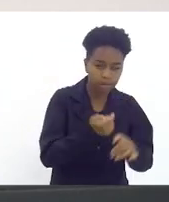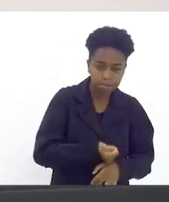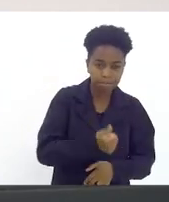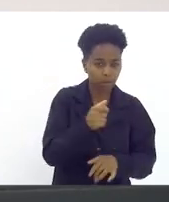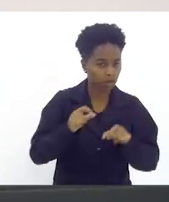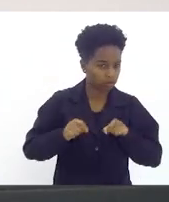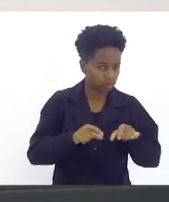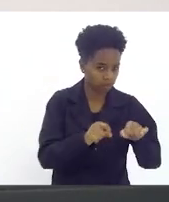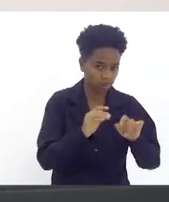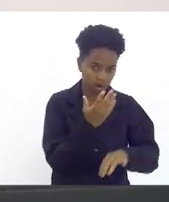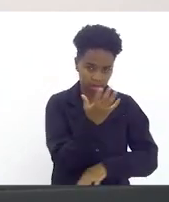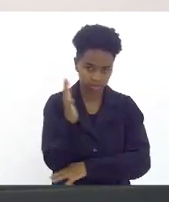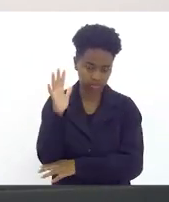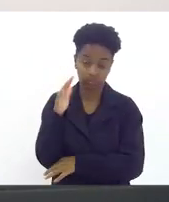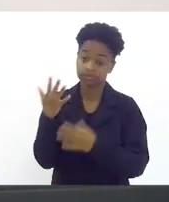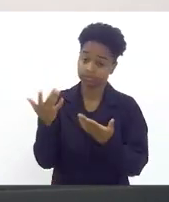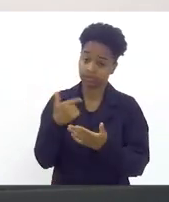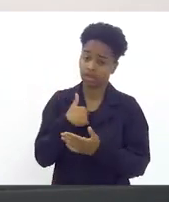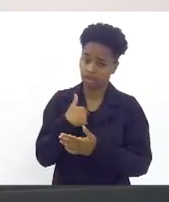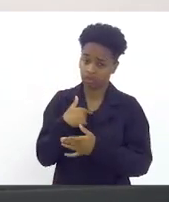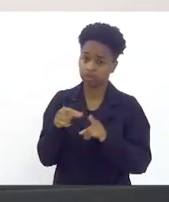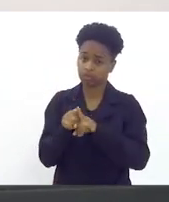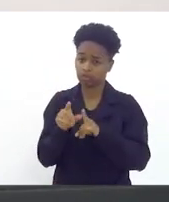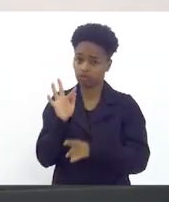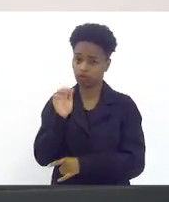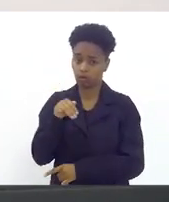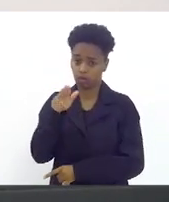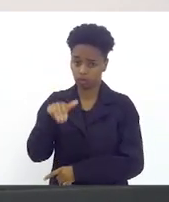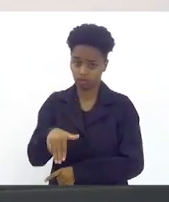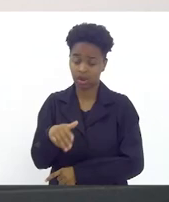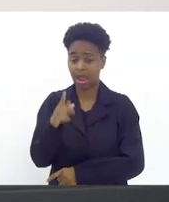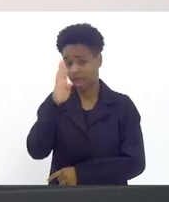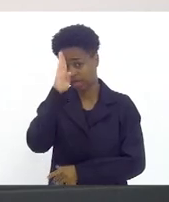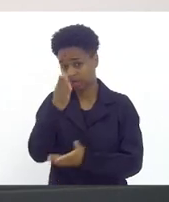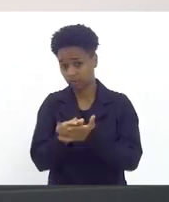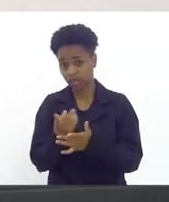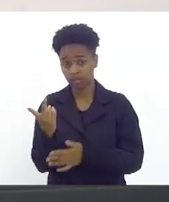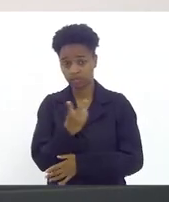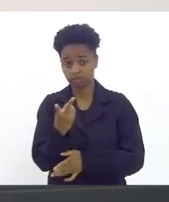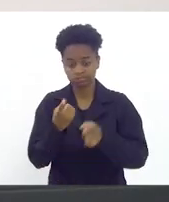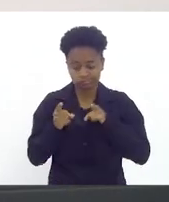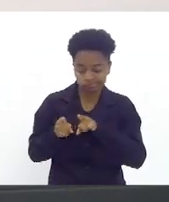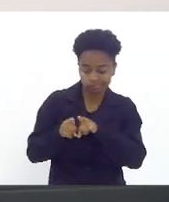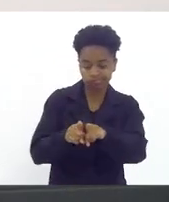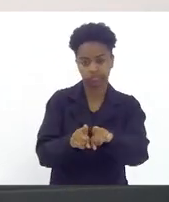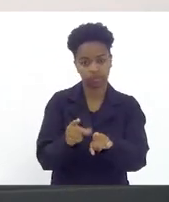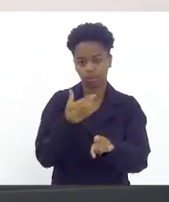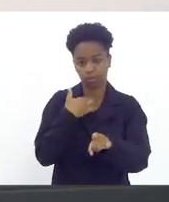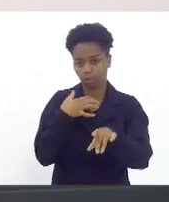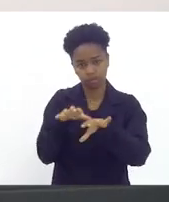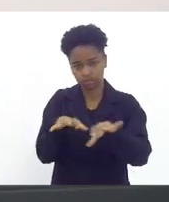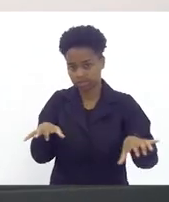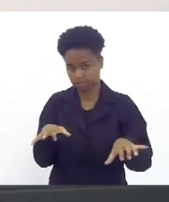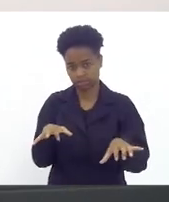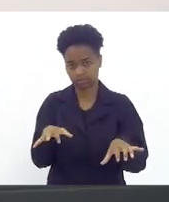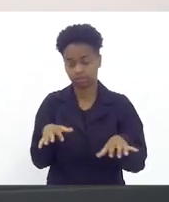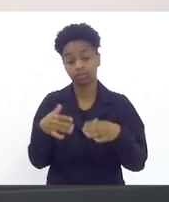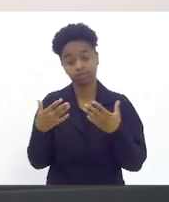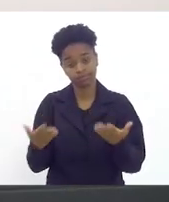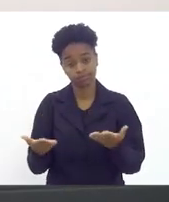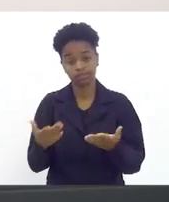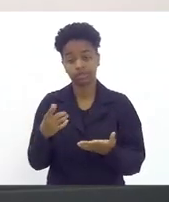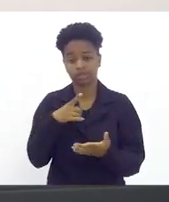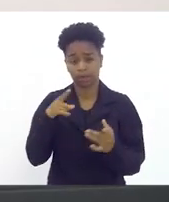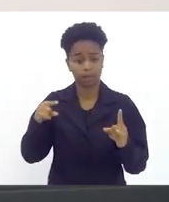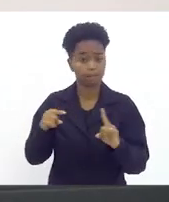sem medo de afirmar que a gente acredita que uma caminha junto com a outra mas eu acho que esse daí é o ponto em que